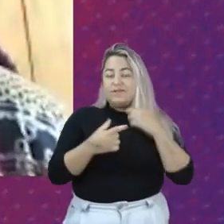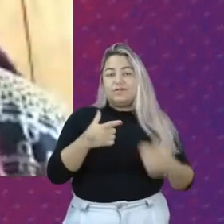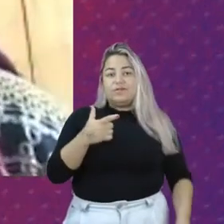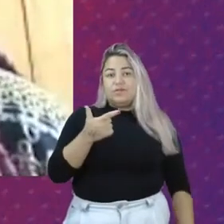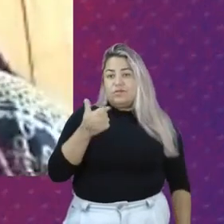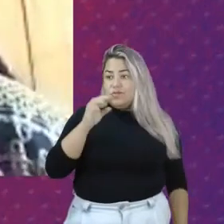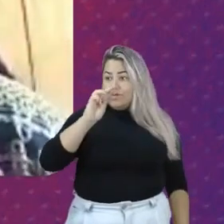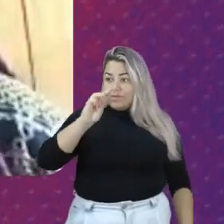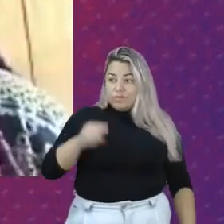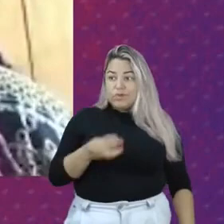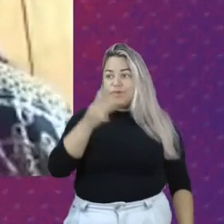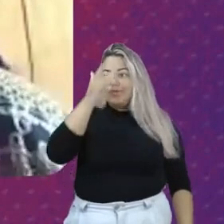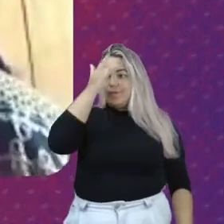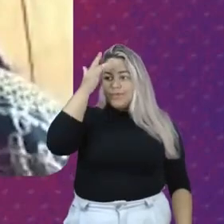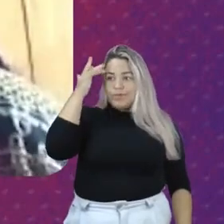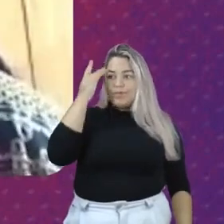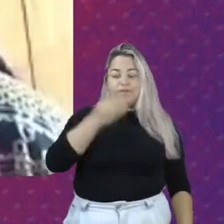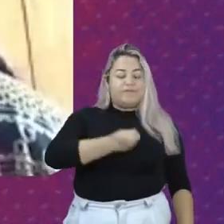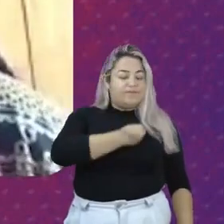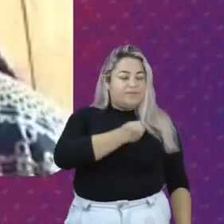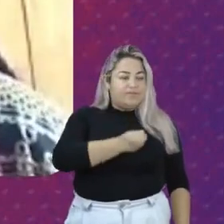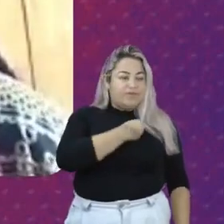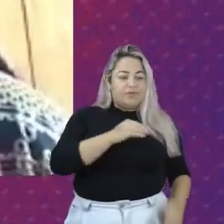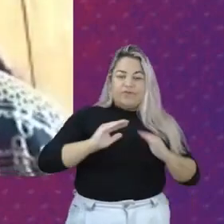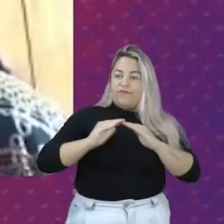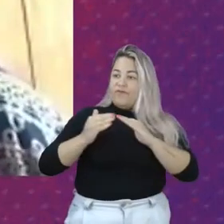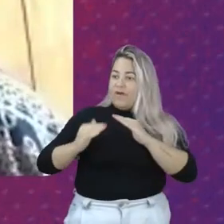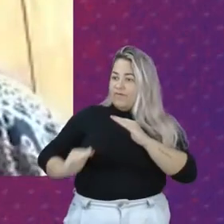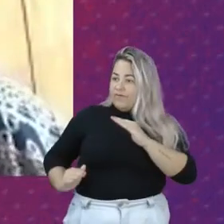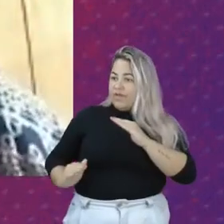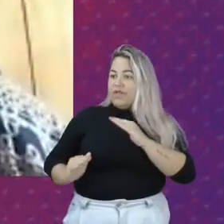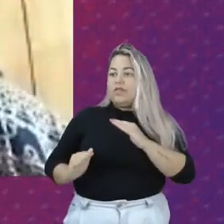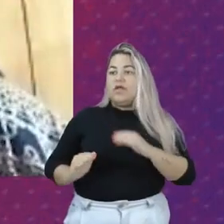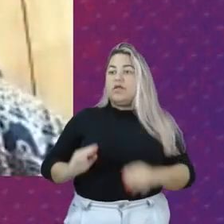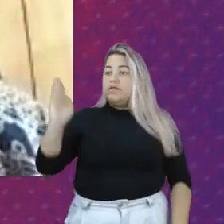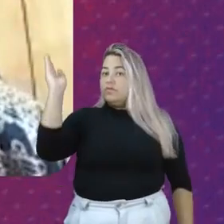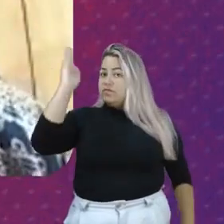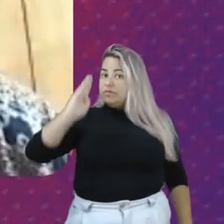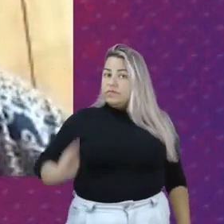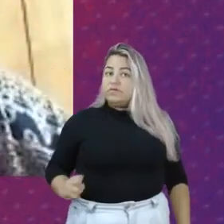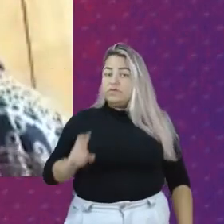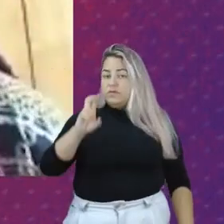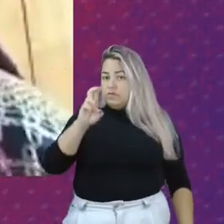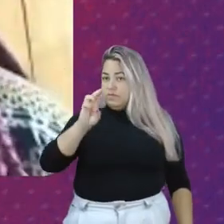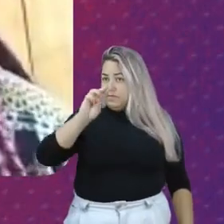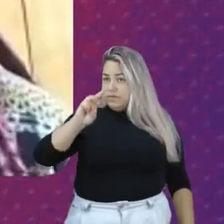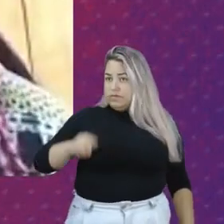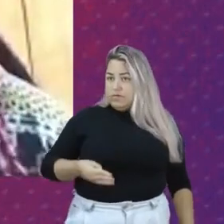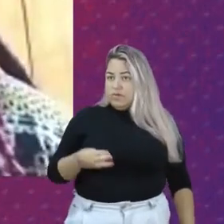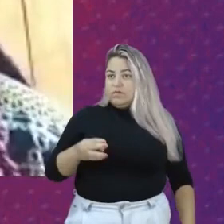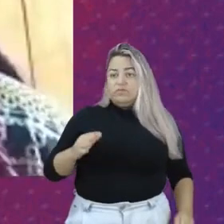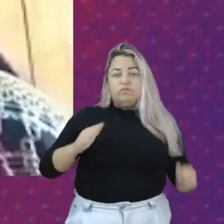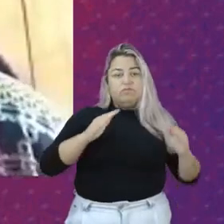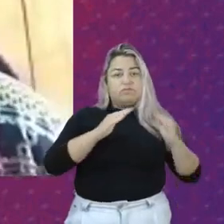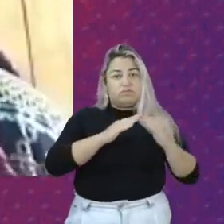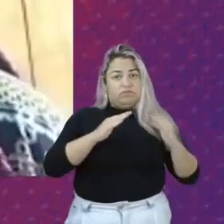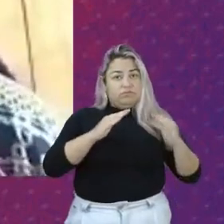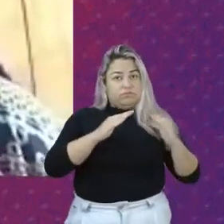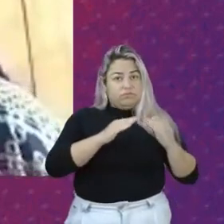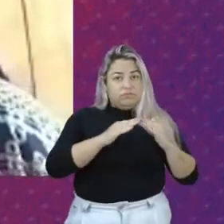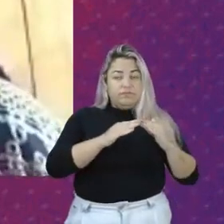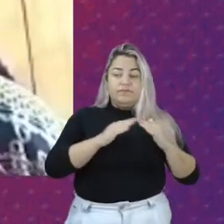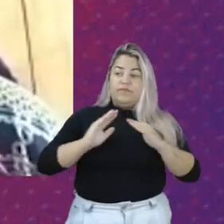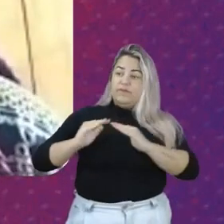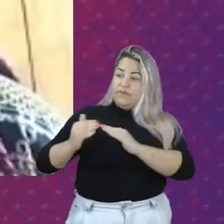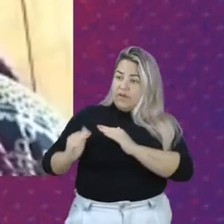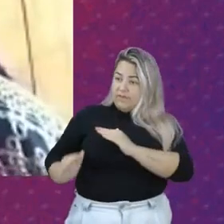2 milhões de pessoas vivendo em favelas. No Brasil, são mais de 5 milhões de domicílios em